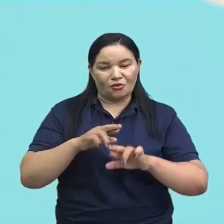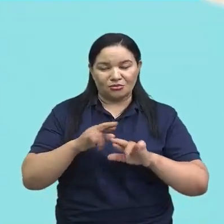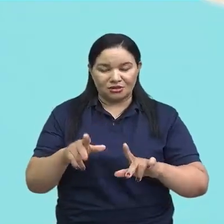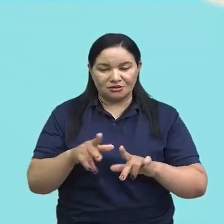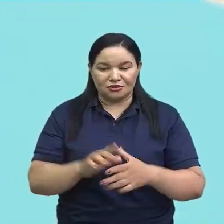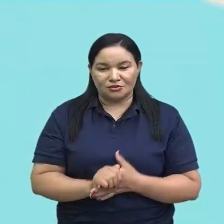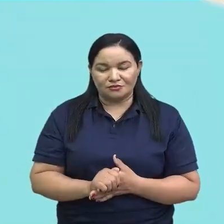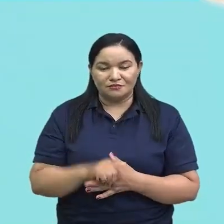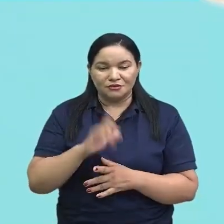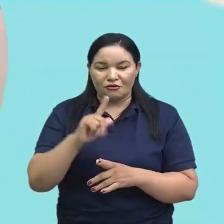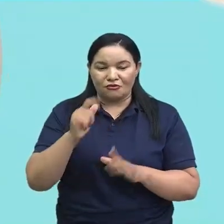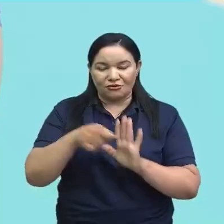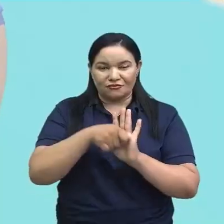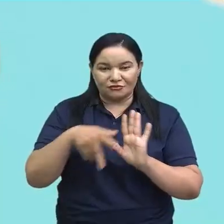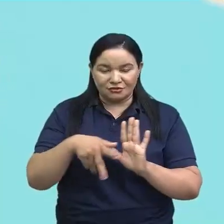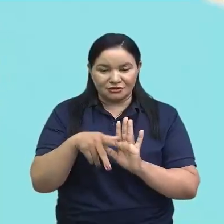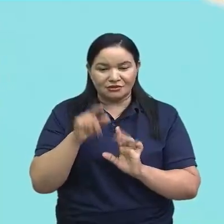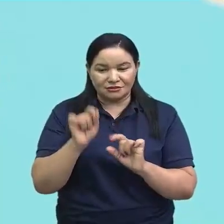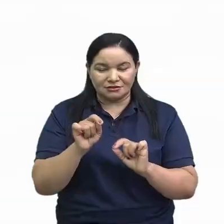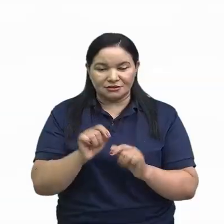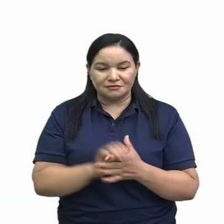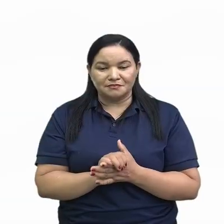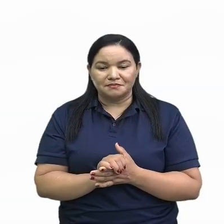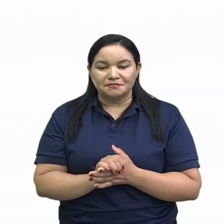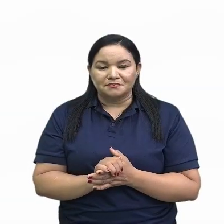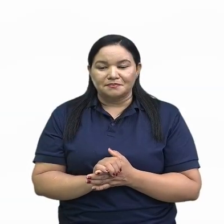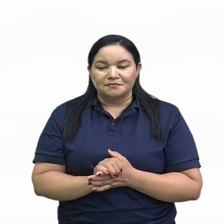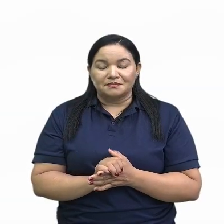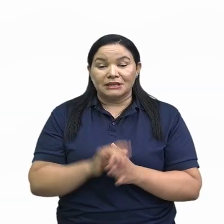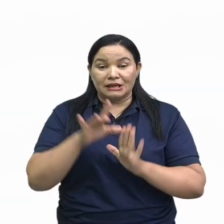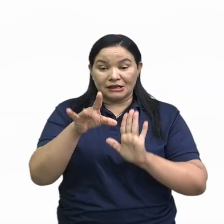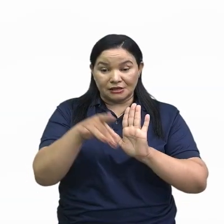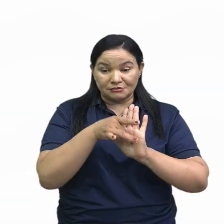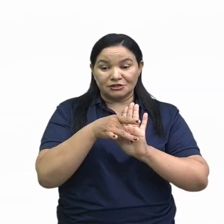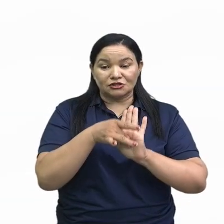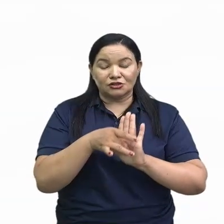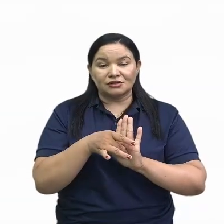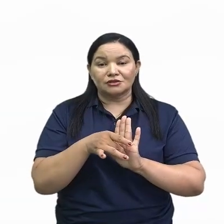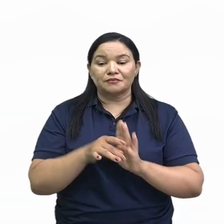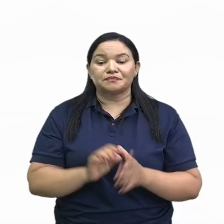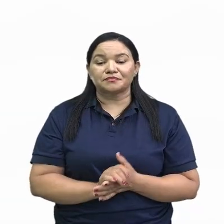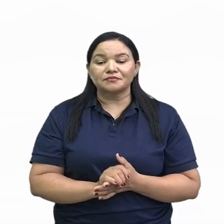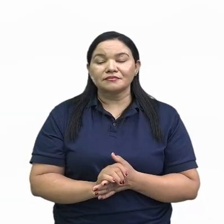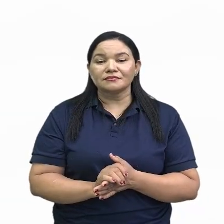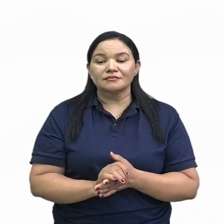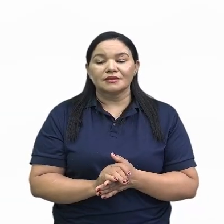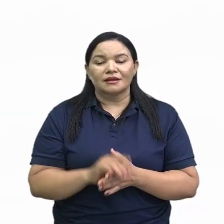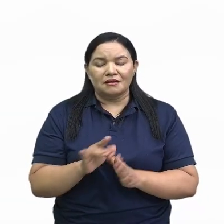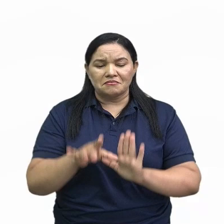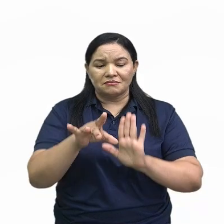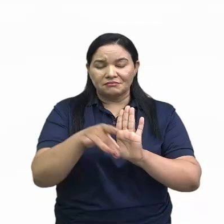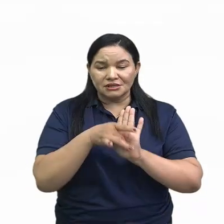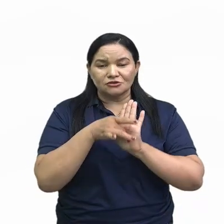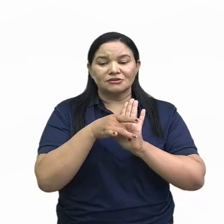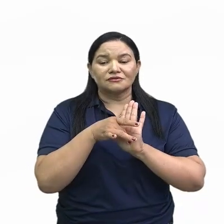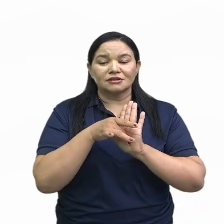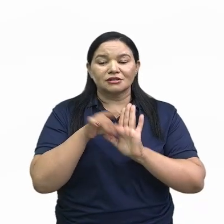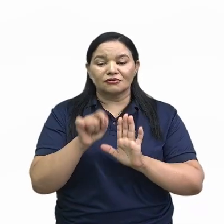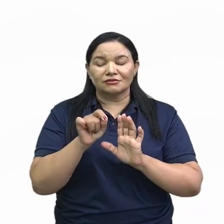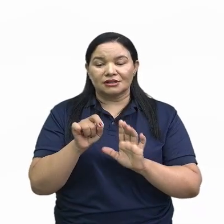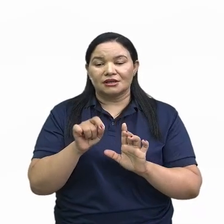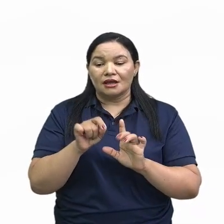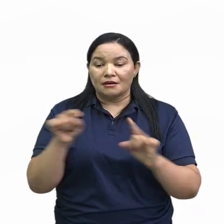ok? Próxima figura de linguagem, olha aí, a personificação. A personificação, gente, ela trabalha justamente